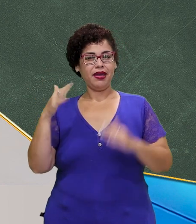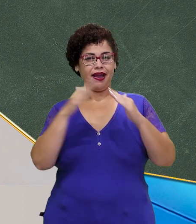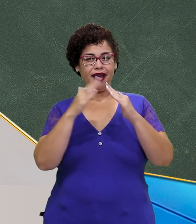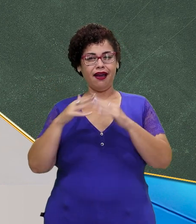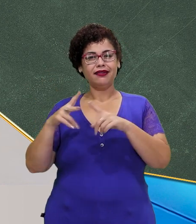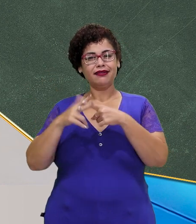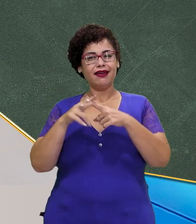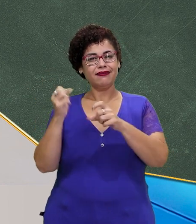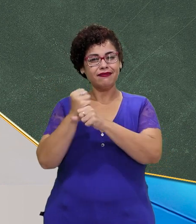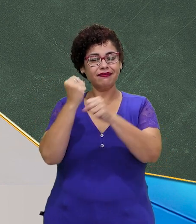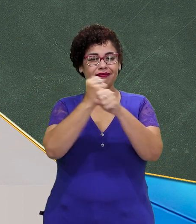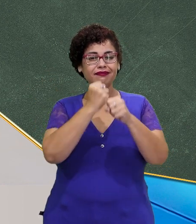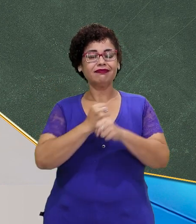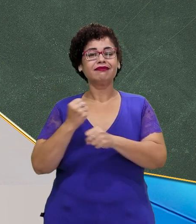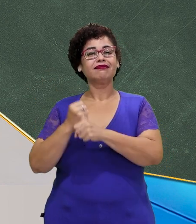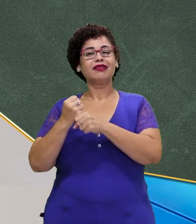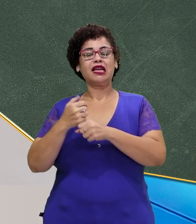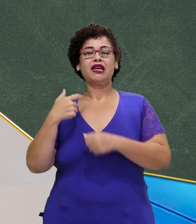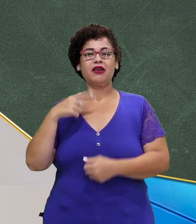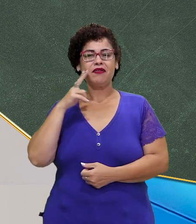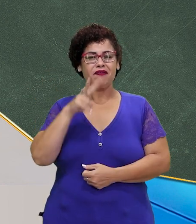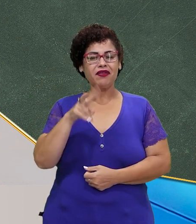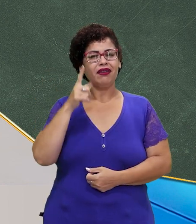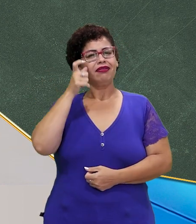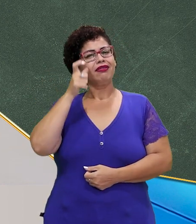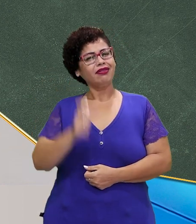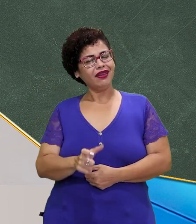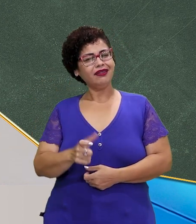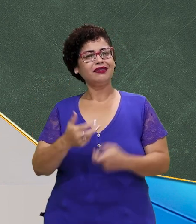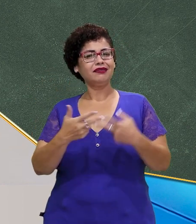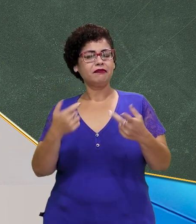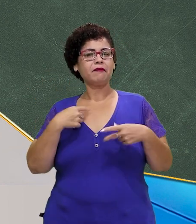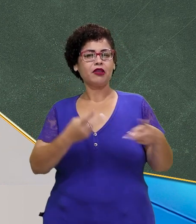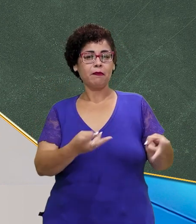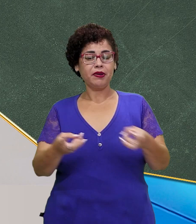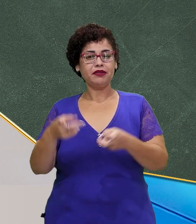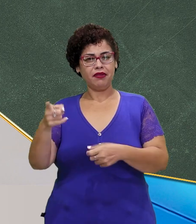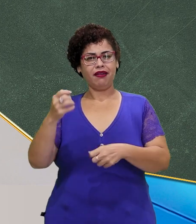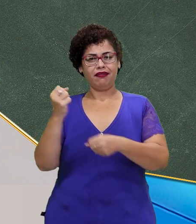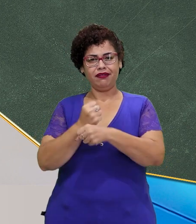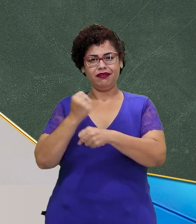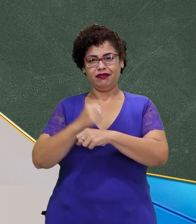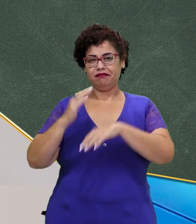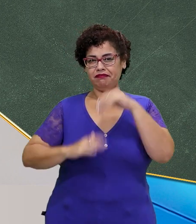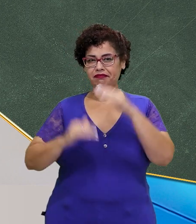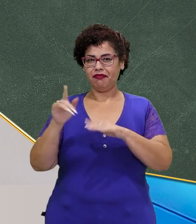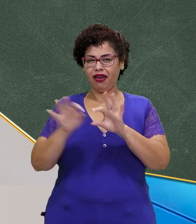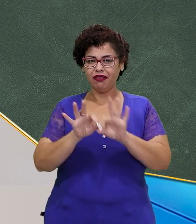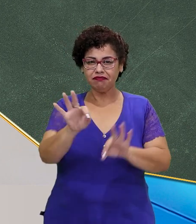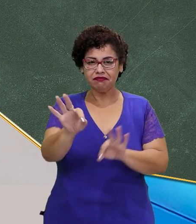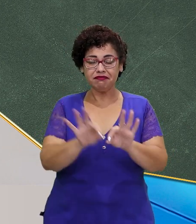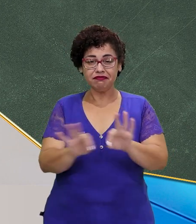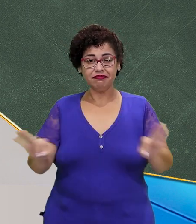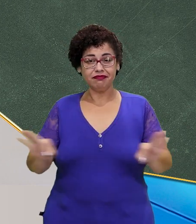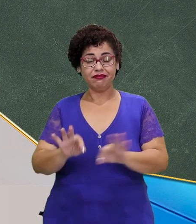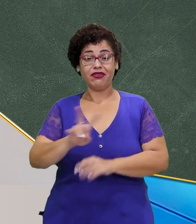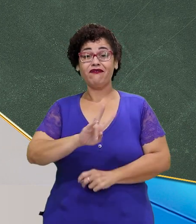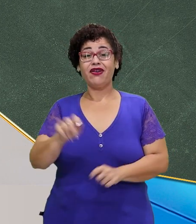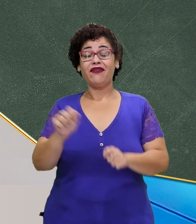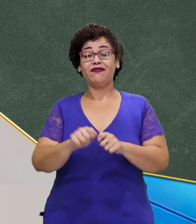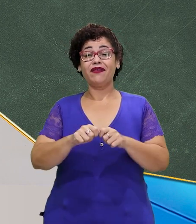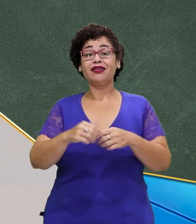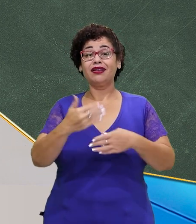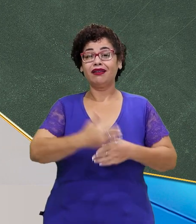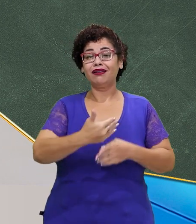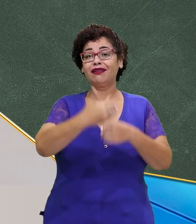minha casa estava em reforma e eu presenciei uma cena interessante. Percebi que o pedreiro estava medindo o local onde